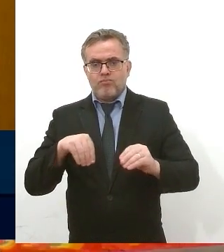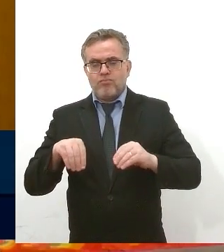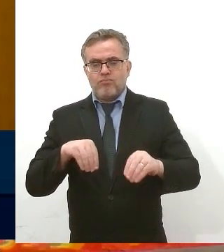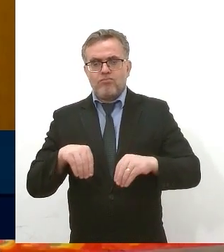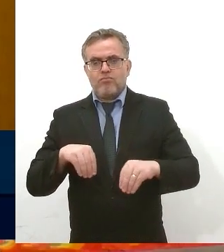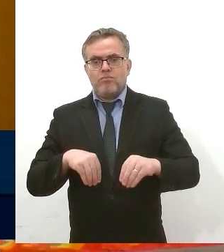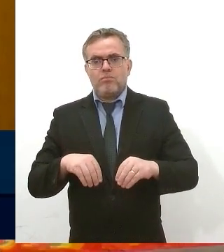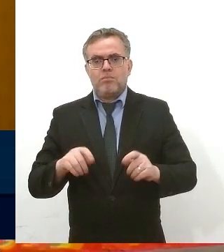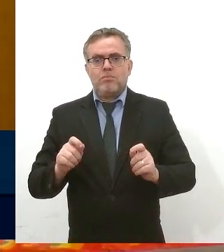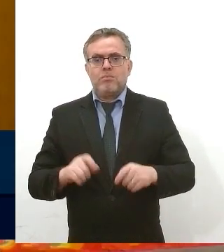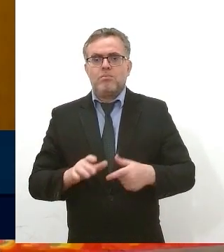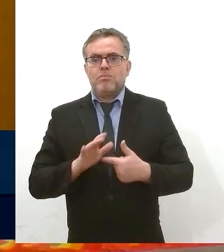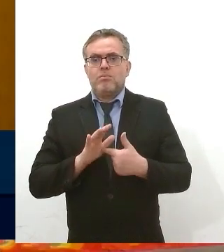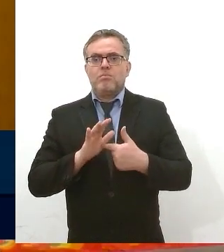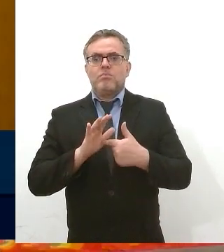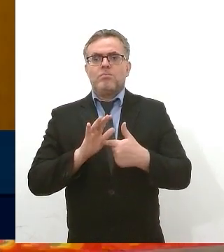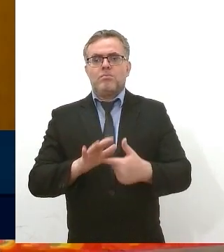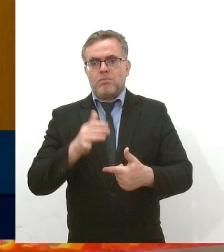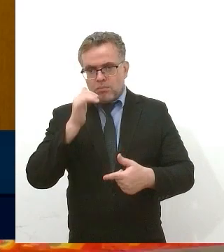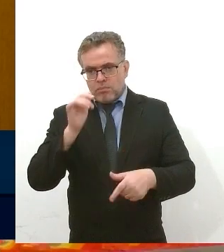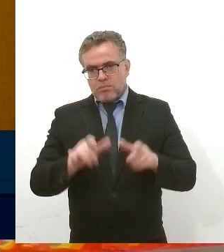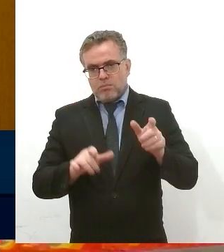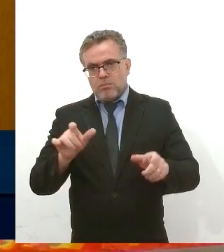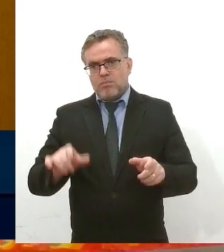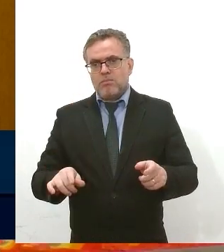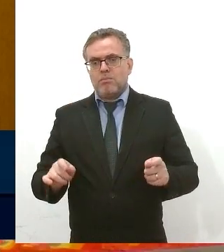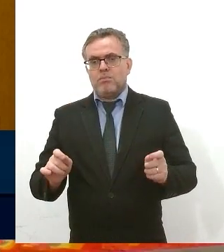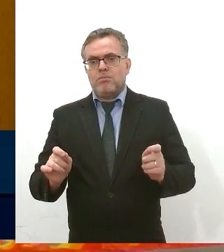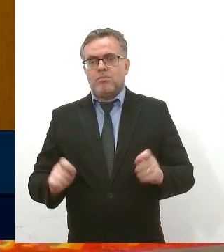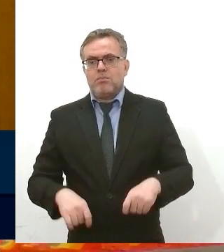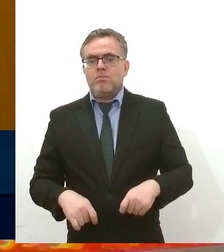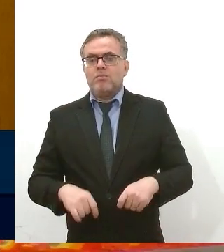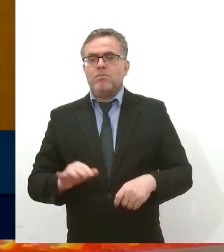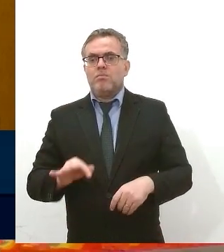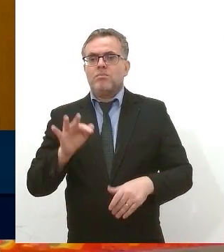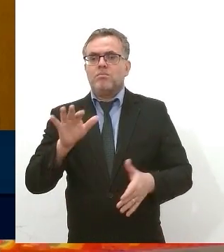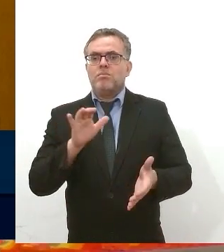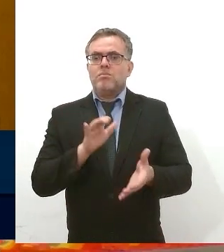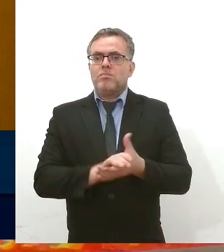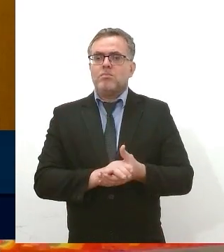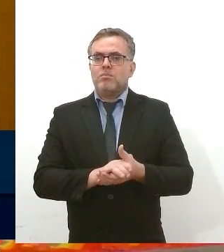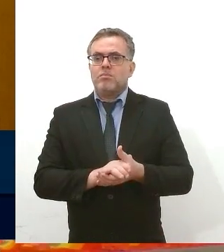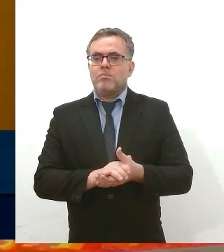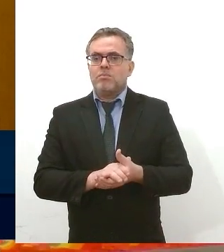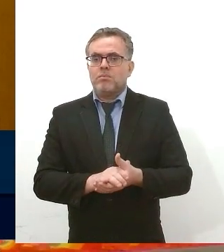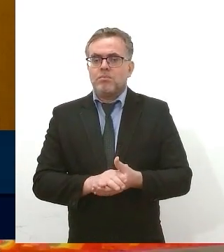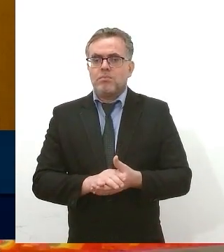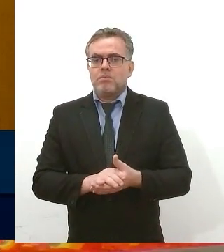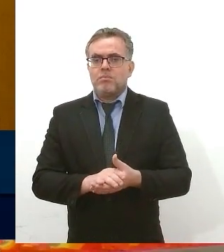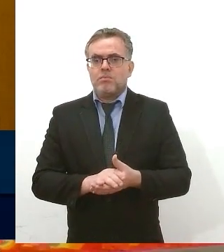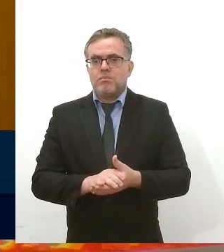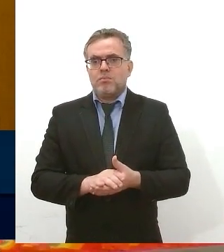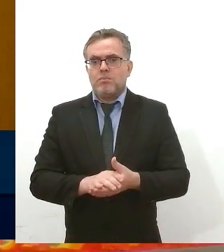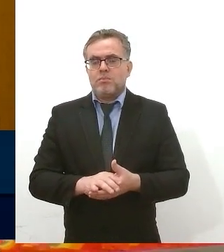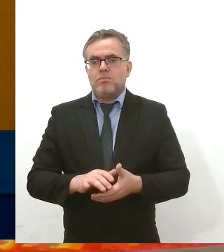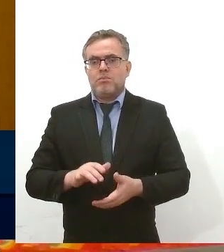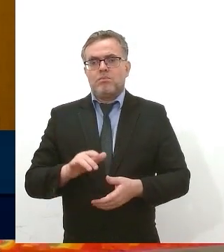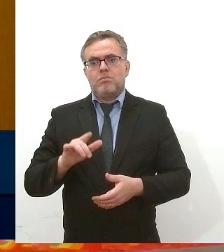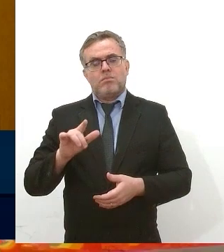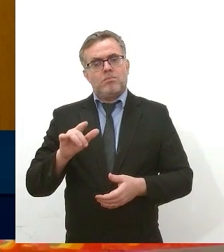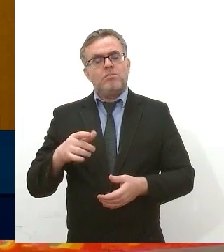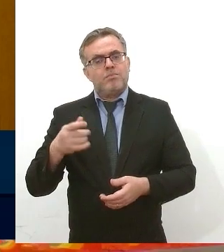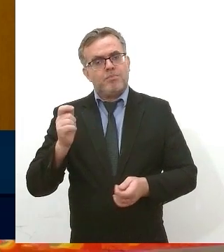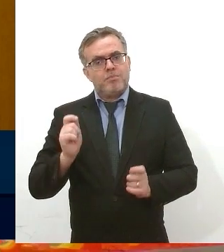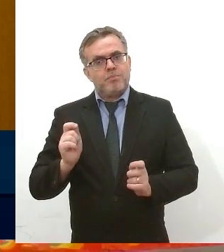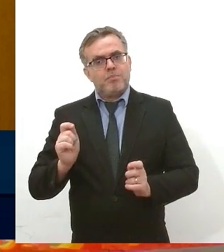que essa menina, né, vai ter de casar, tem de ser hétero, né, sexual, vai ter de casar, ter filhos